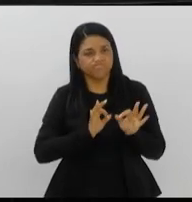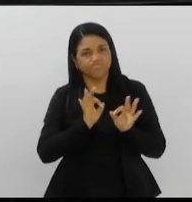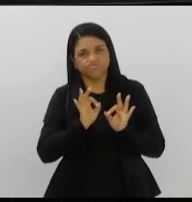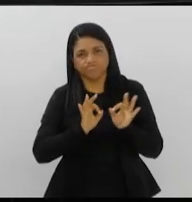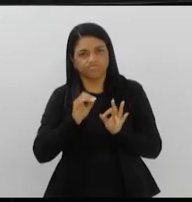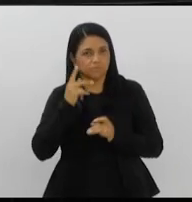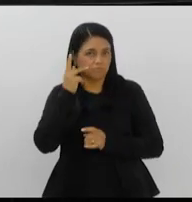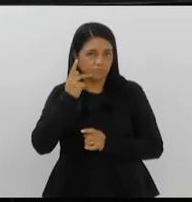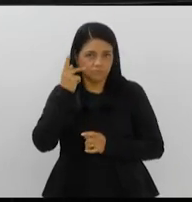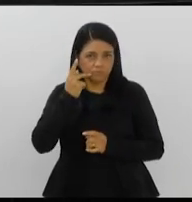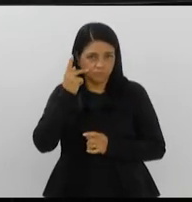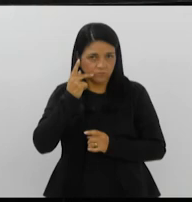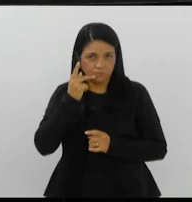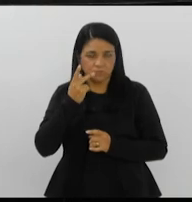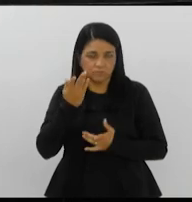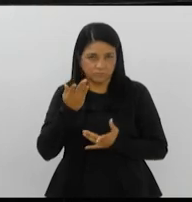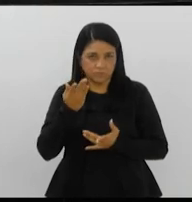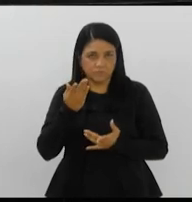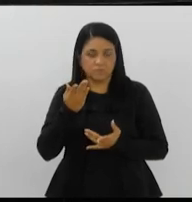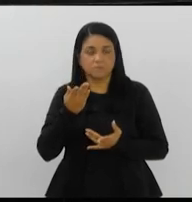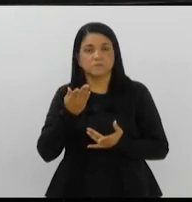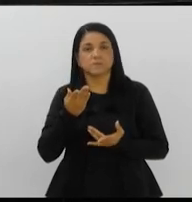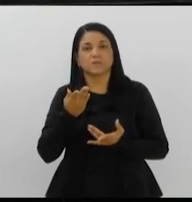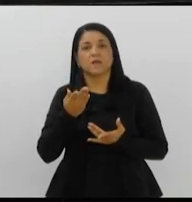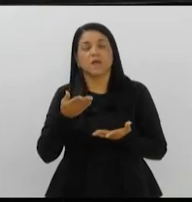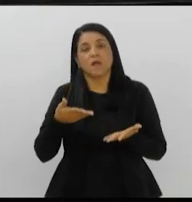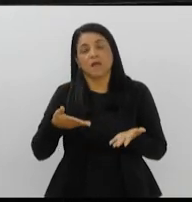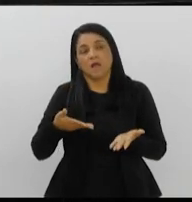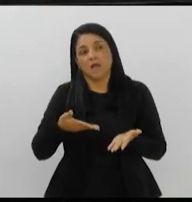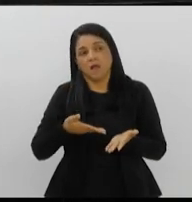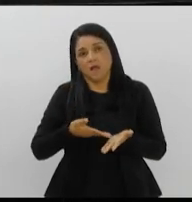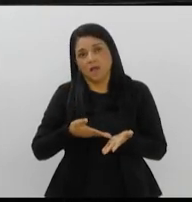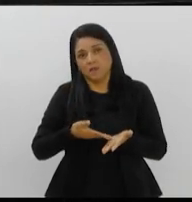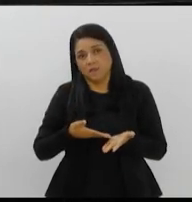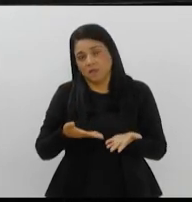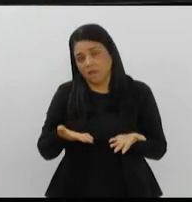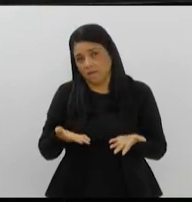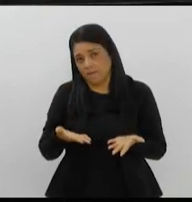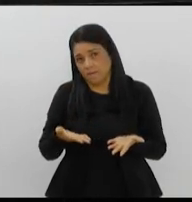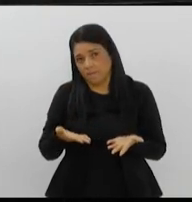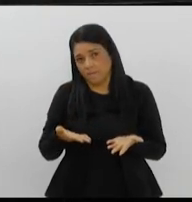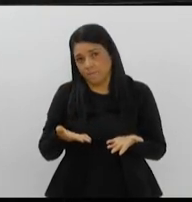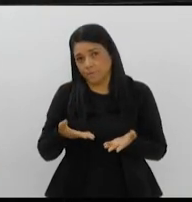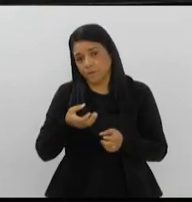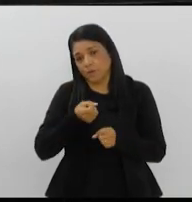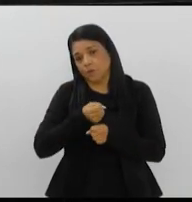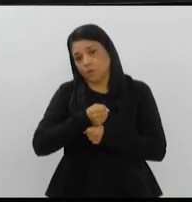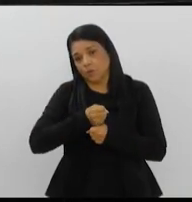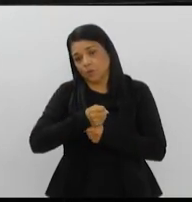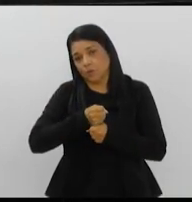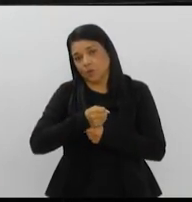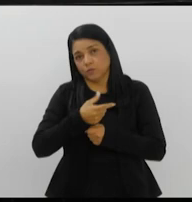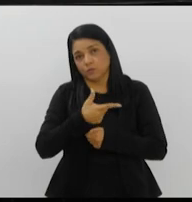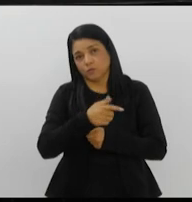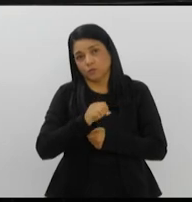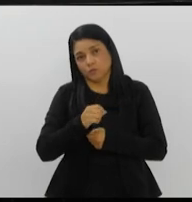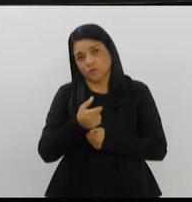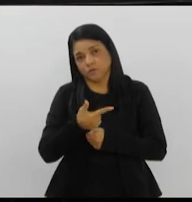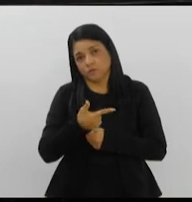política de planejamento até ocorrer o ano de